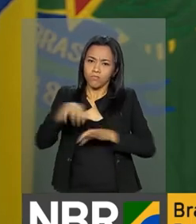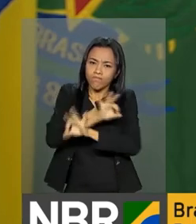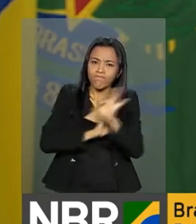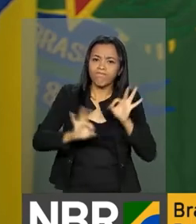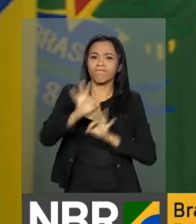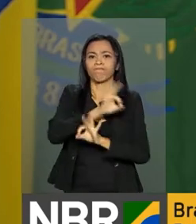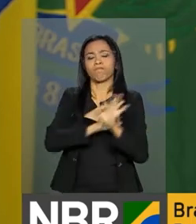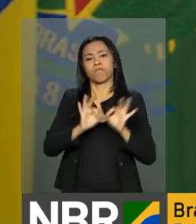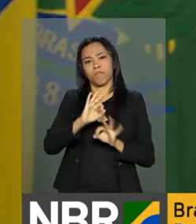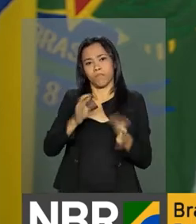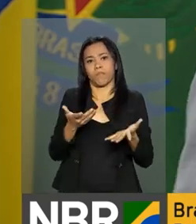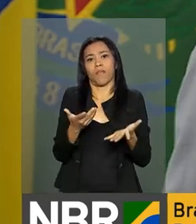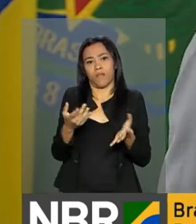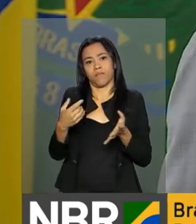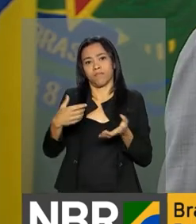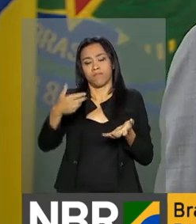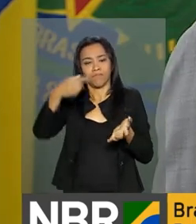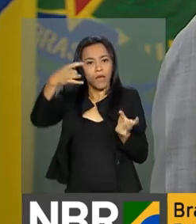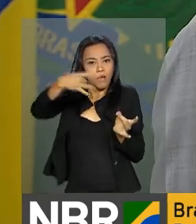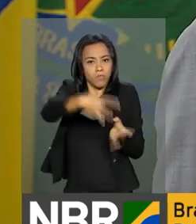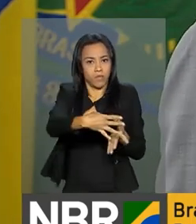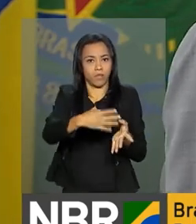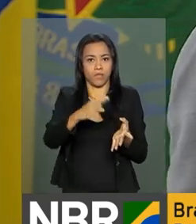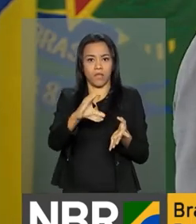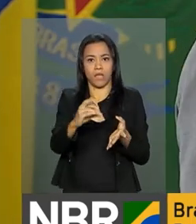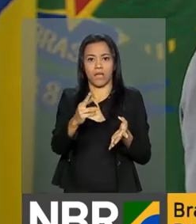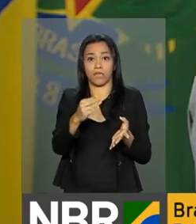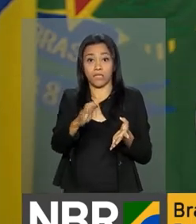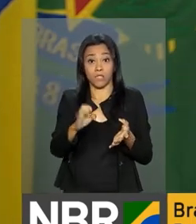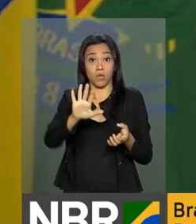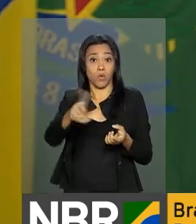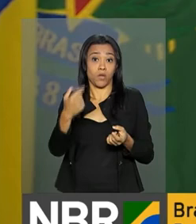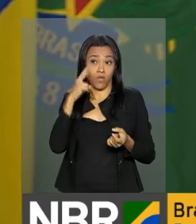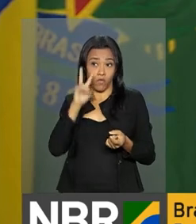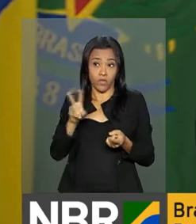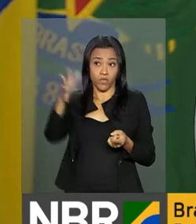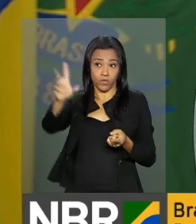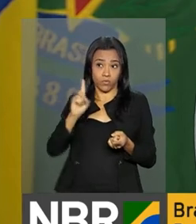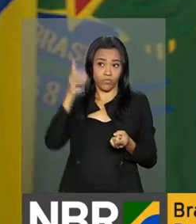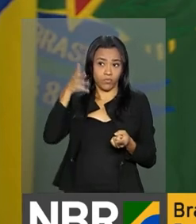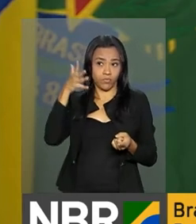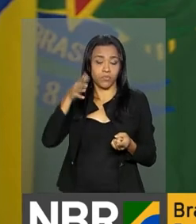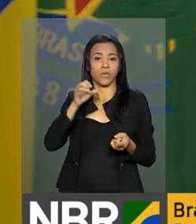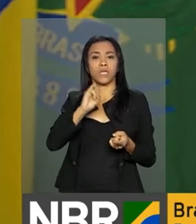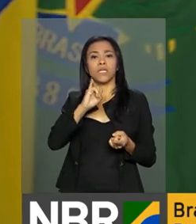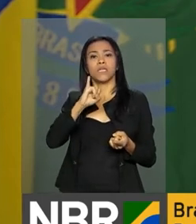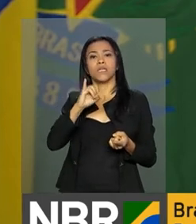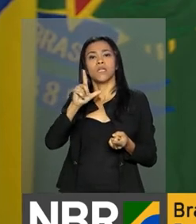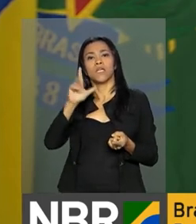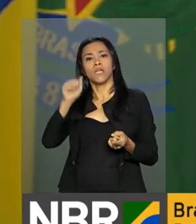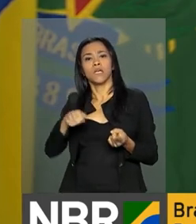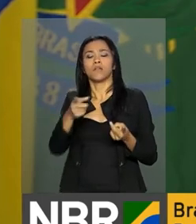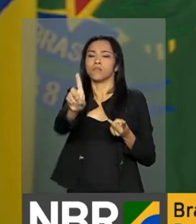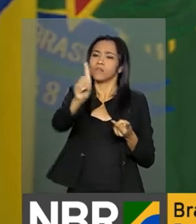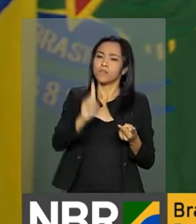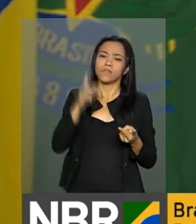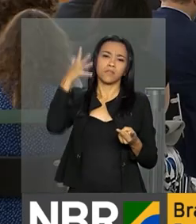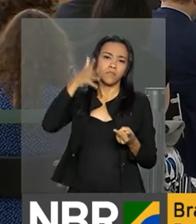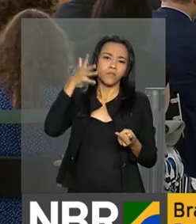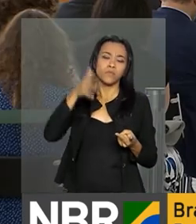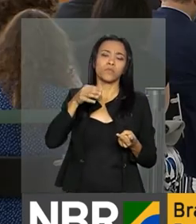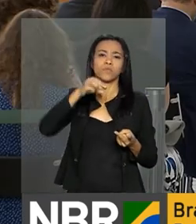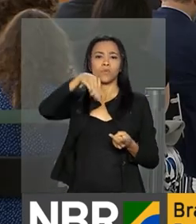do país de modo que neste momento quando eu ouço o mulheres quando os huíla quando todos não é um dos nossos colegas